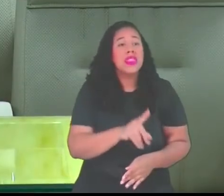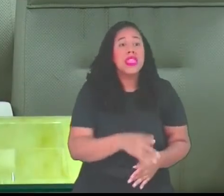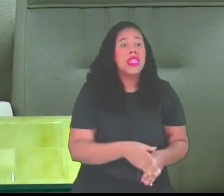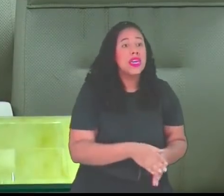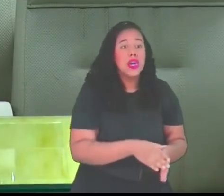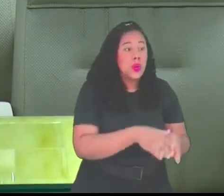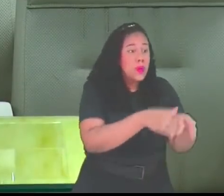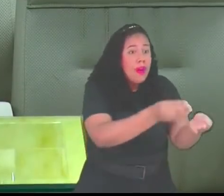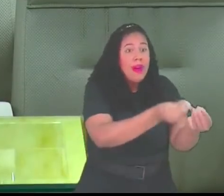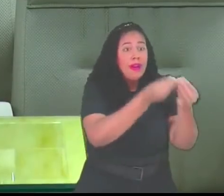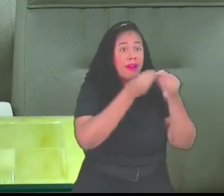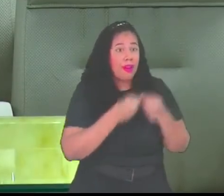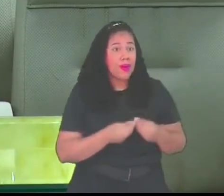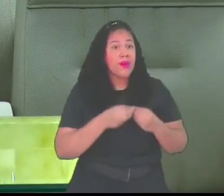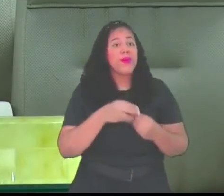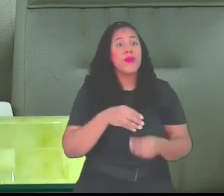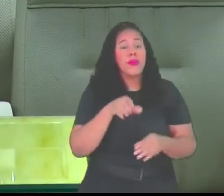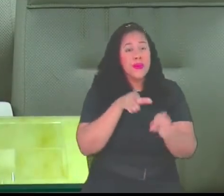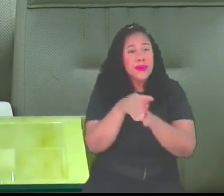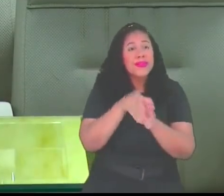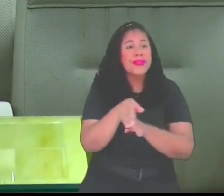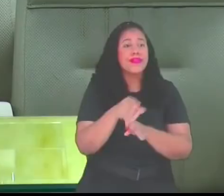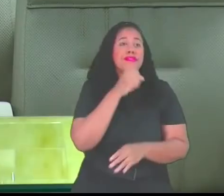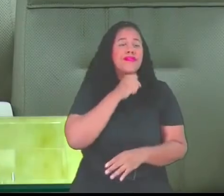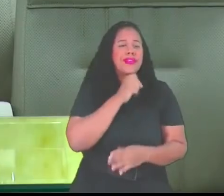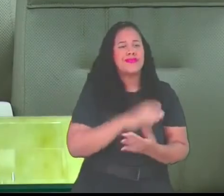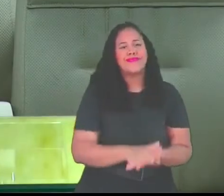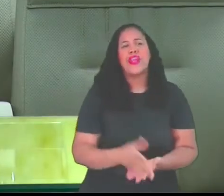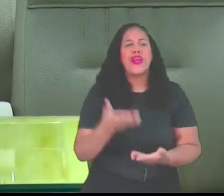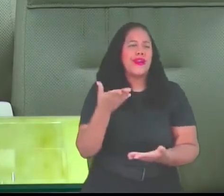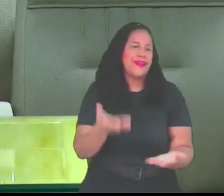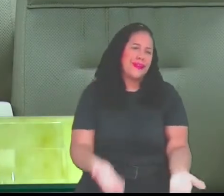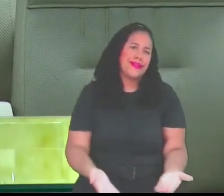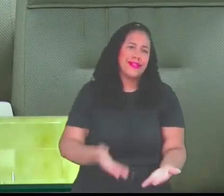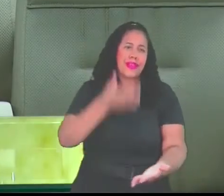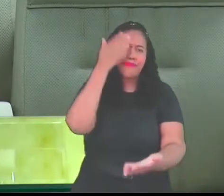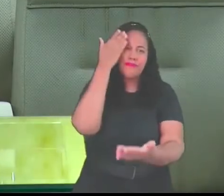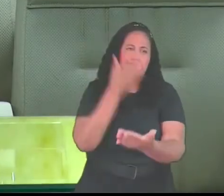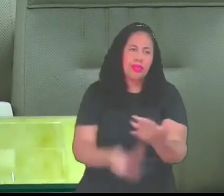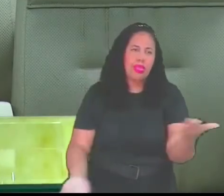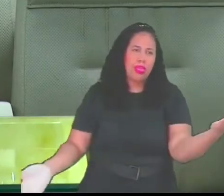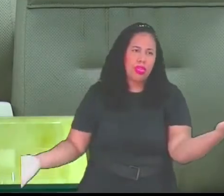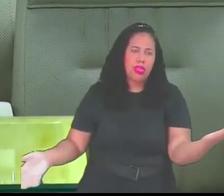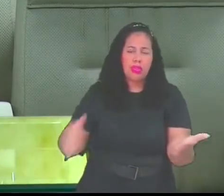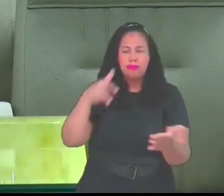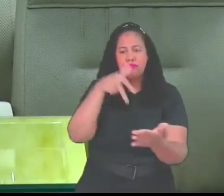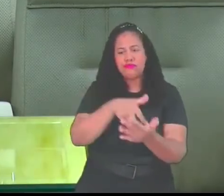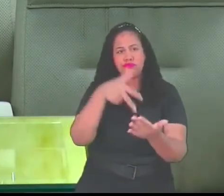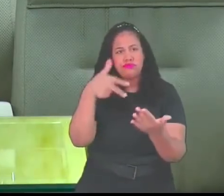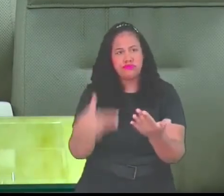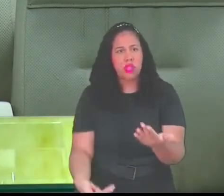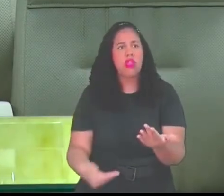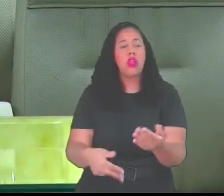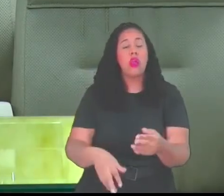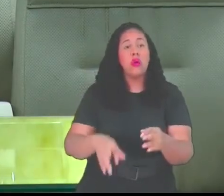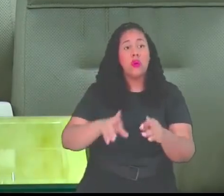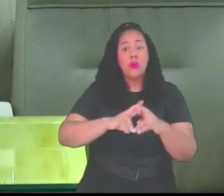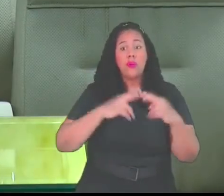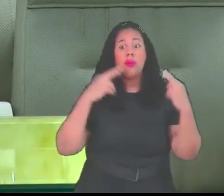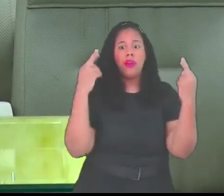velhos. Aí se deu mal, quebrou a cara. O reino é dividido.